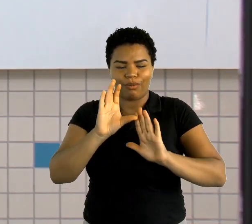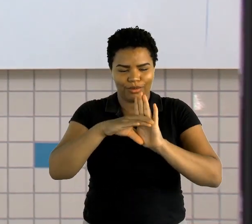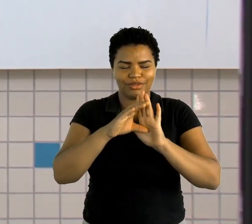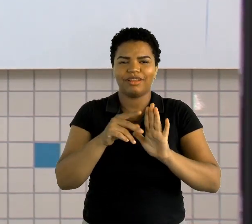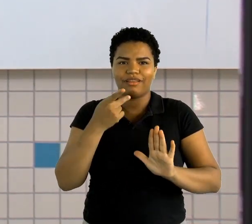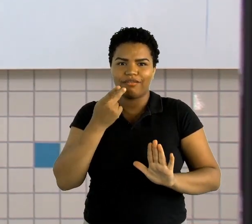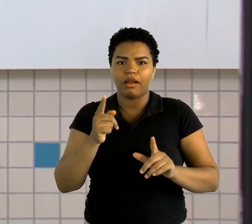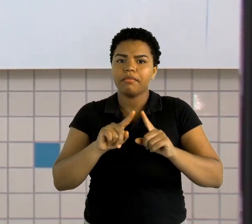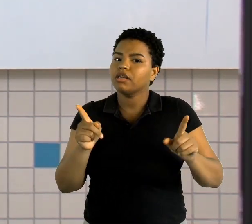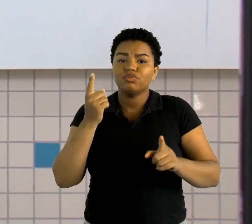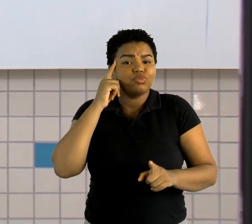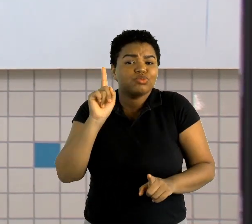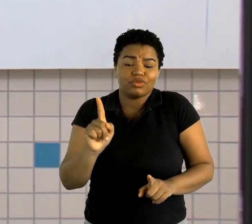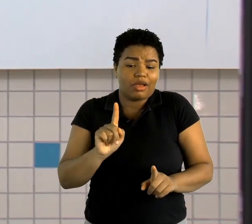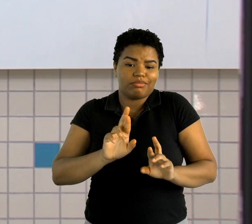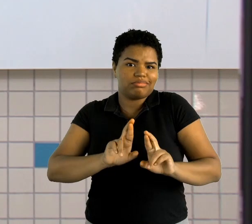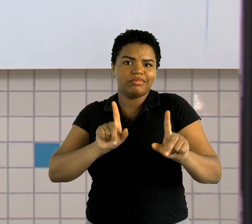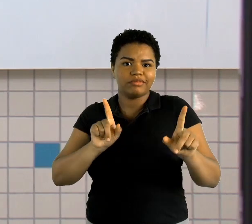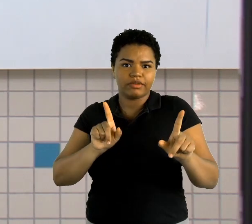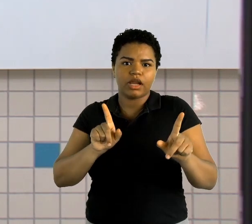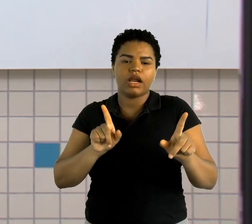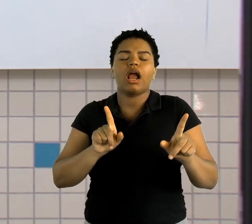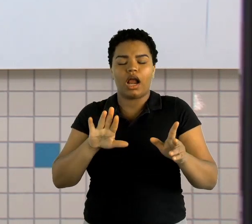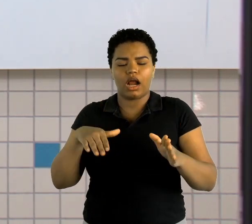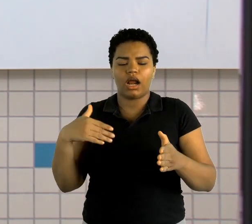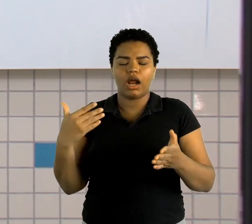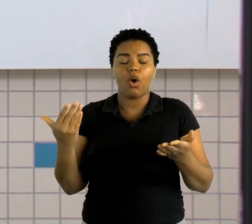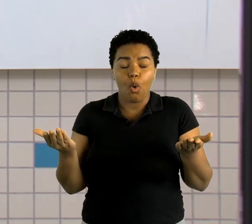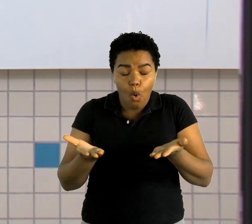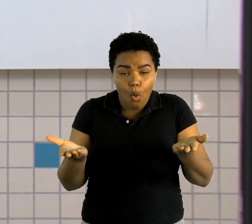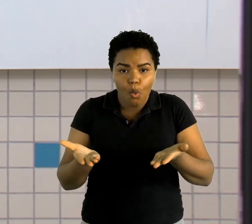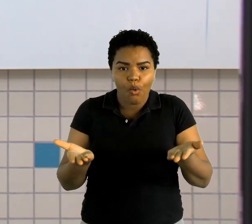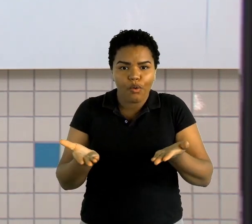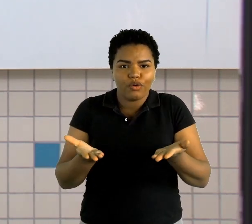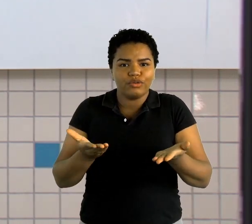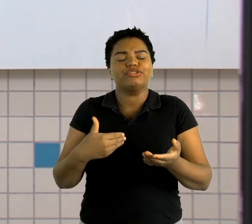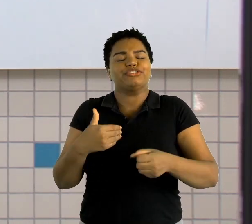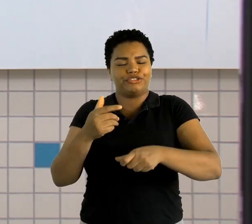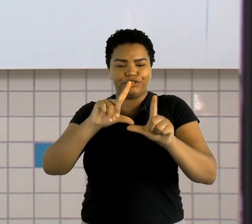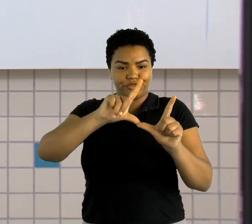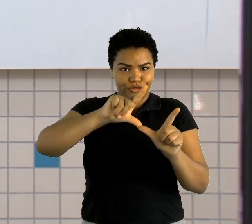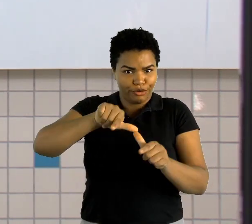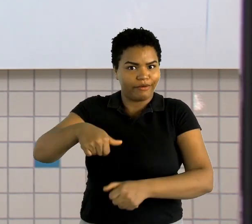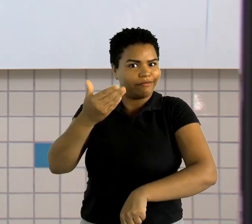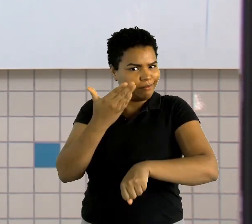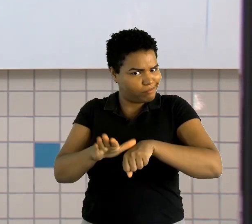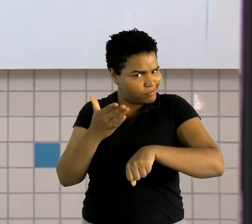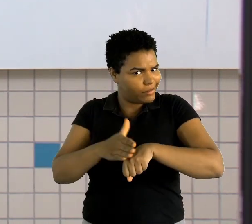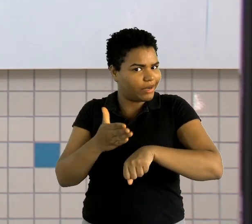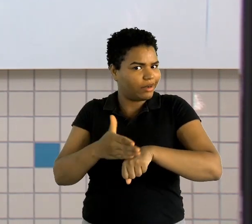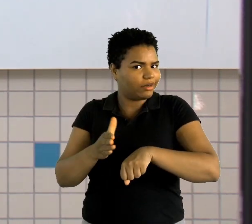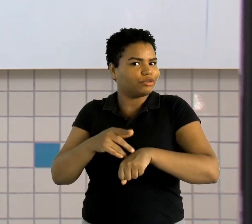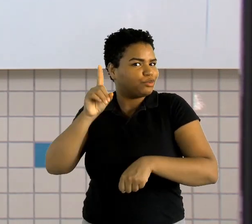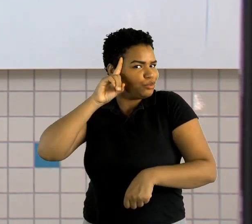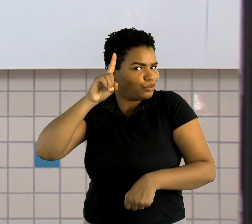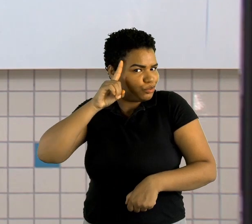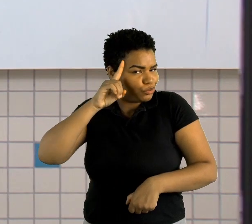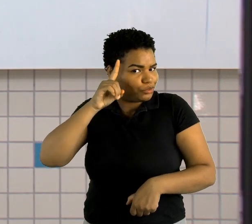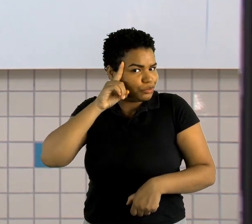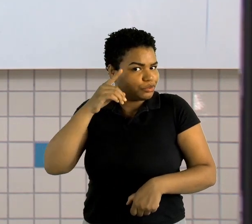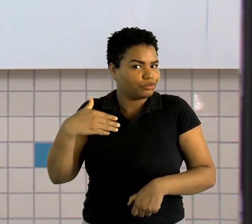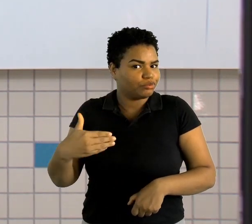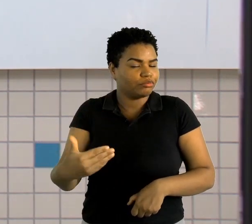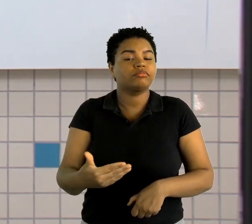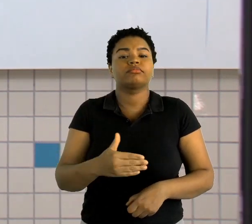sabem diferenciar. E aí a partir de hoje eu estou falando para vocês, a geografia é na prática, é no dia a dia. Quando tiver na televisão, no